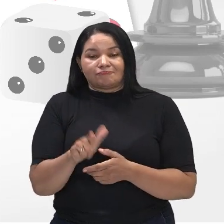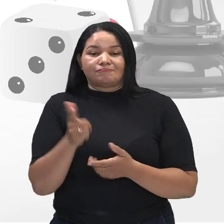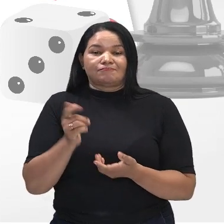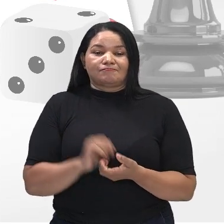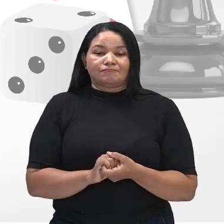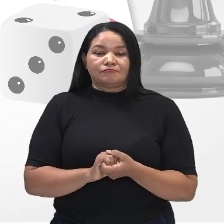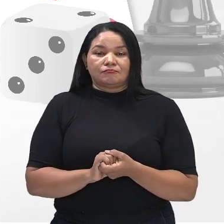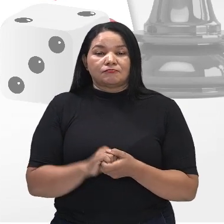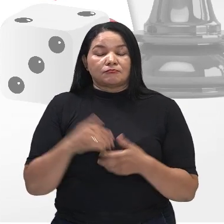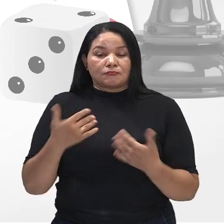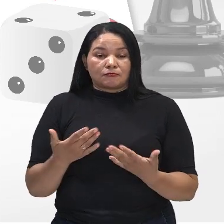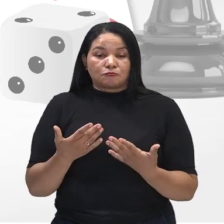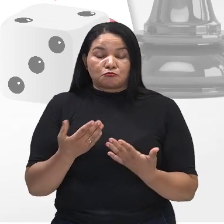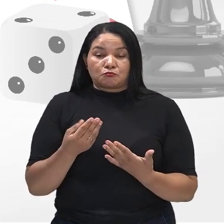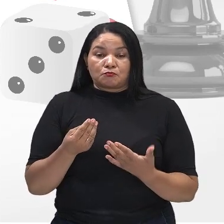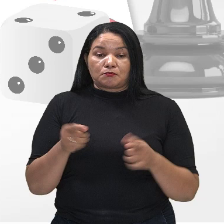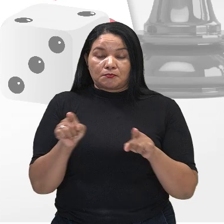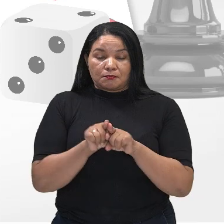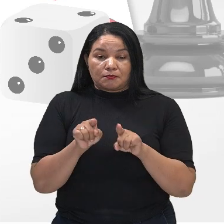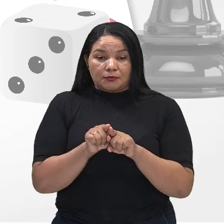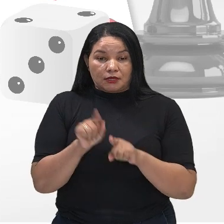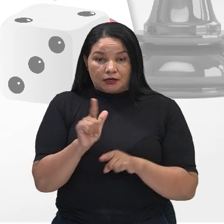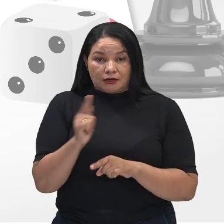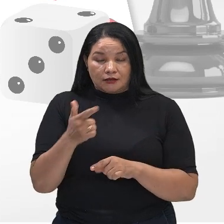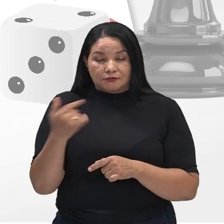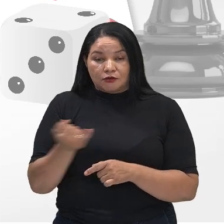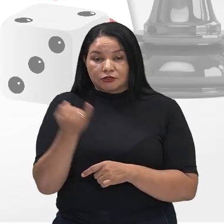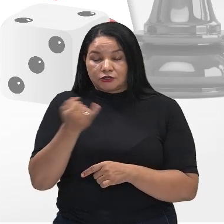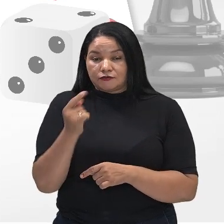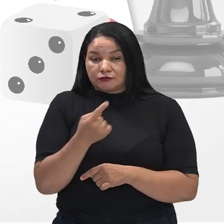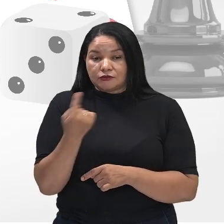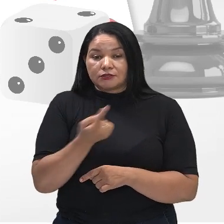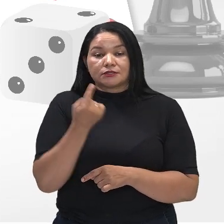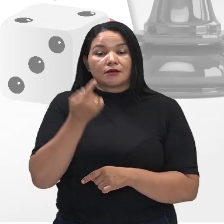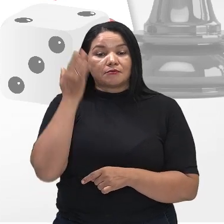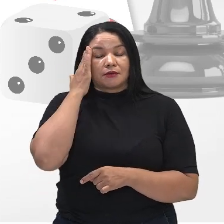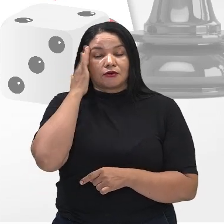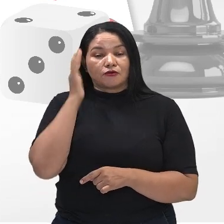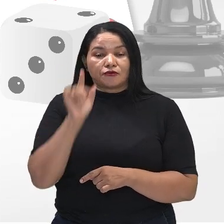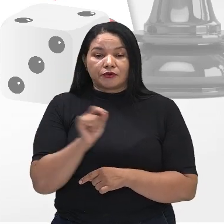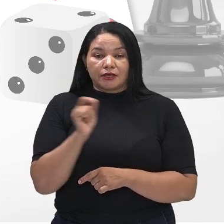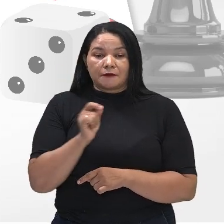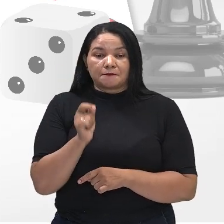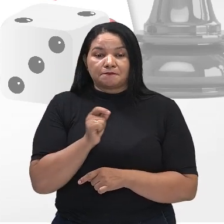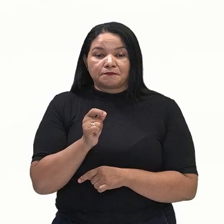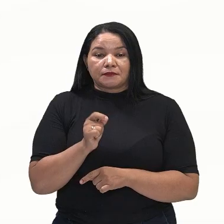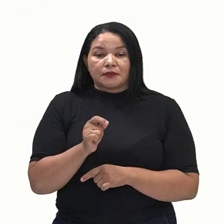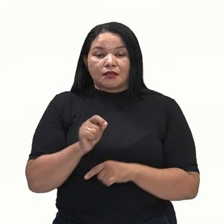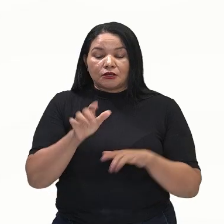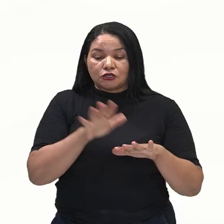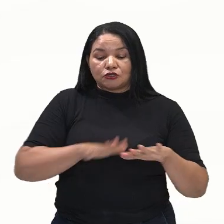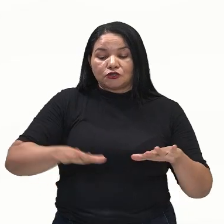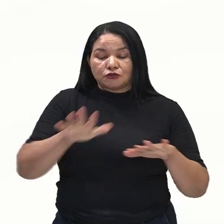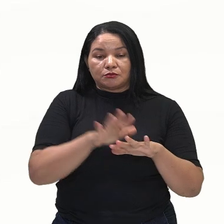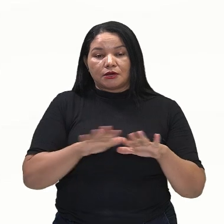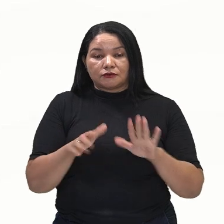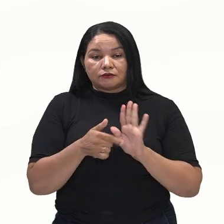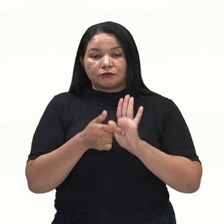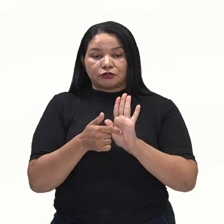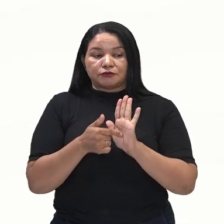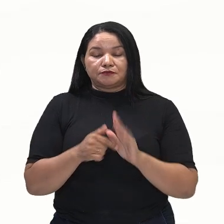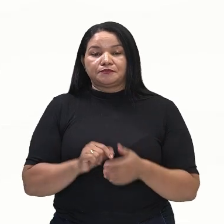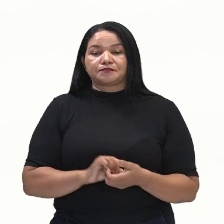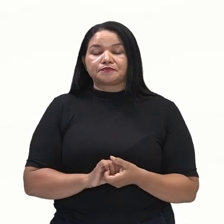experimento aleatório também é importante que vocês saibam o que é um espaço amostral. Vem comigo na tela. O